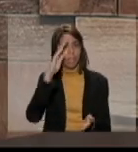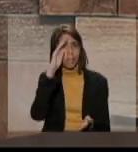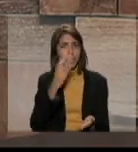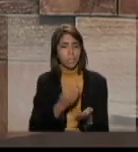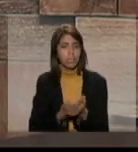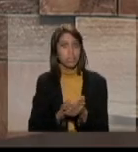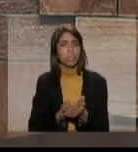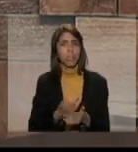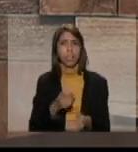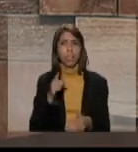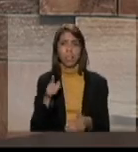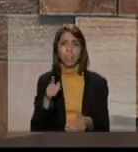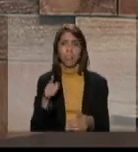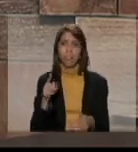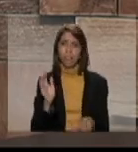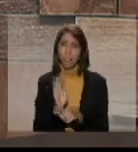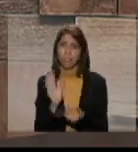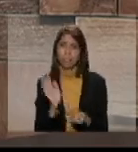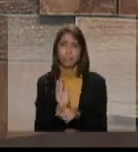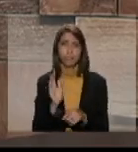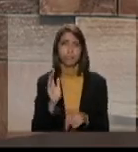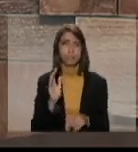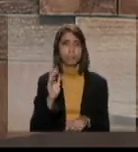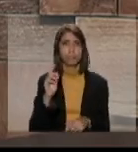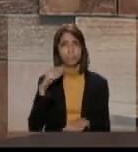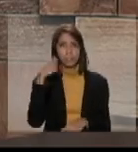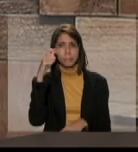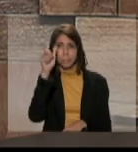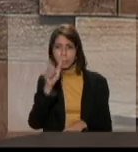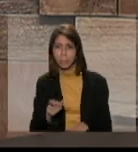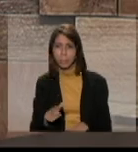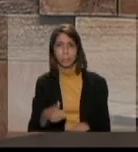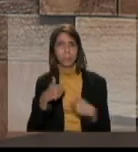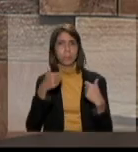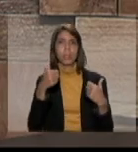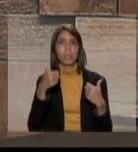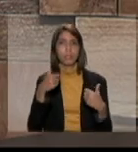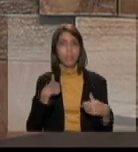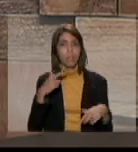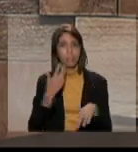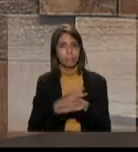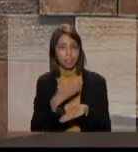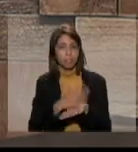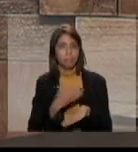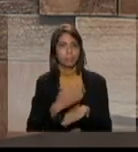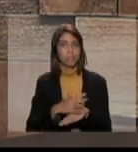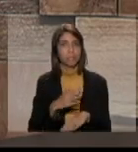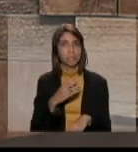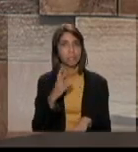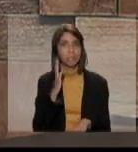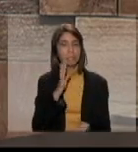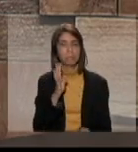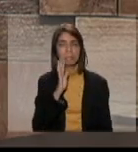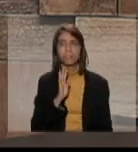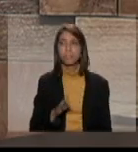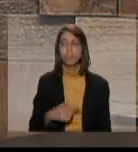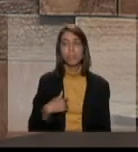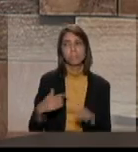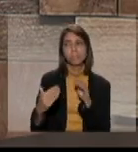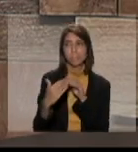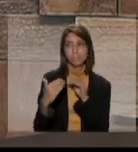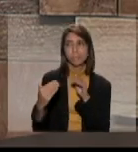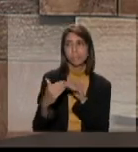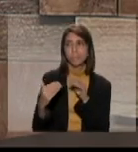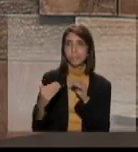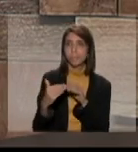pessoas acreditarem que você teve uma vez e defender o seu personagem nesse nível entendeu acho que é um exercício bem